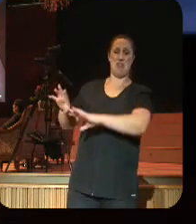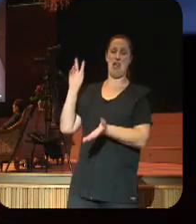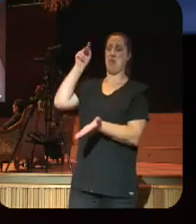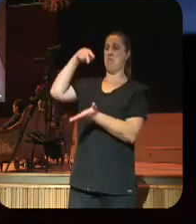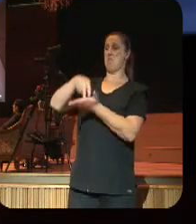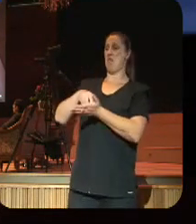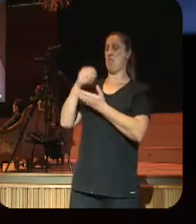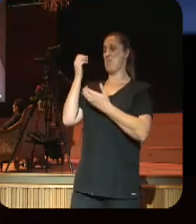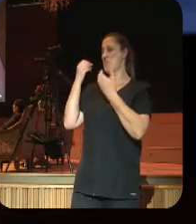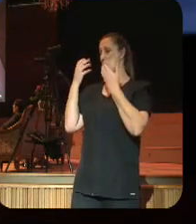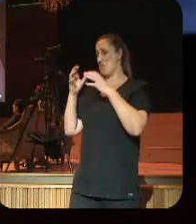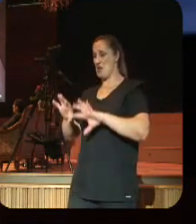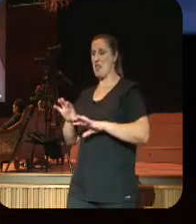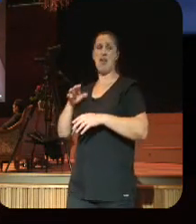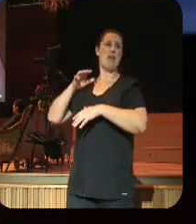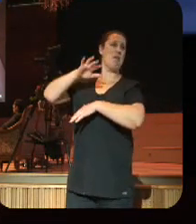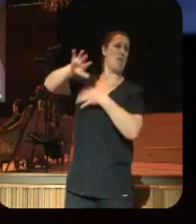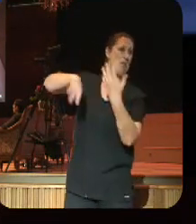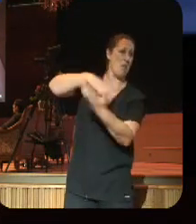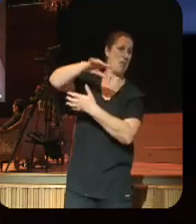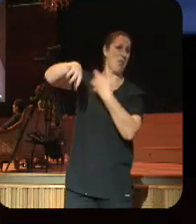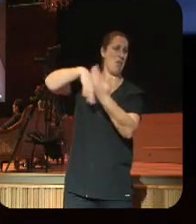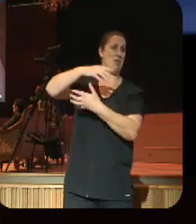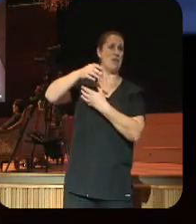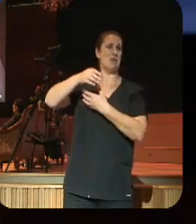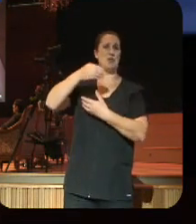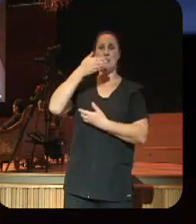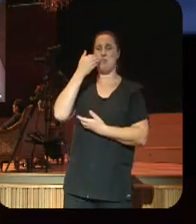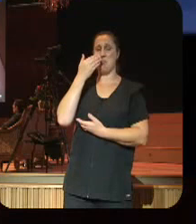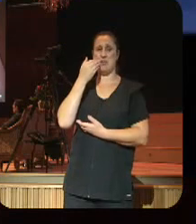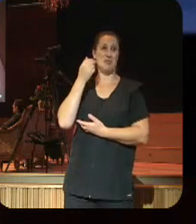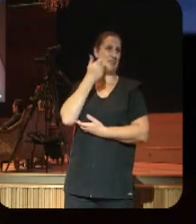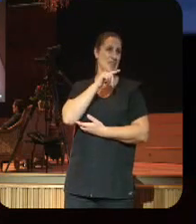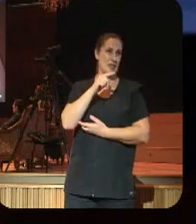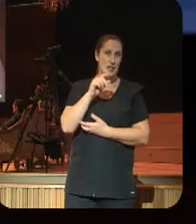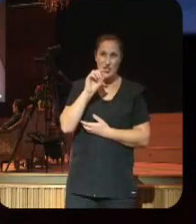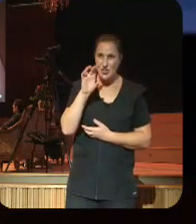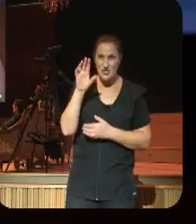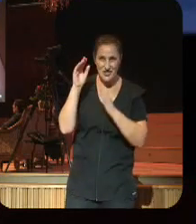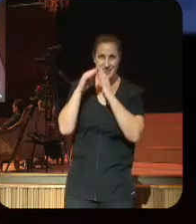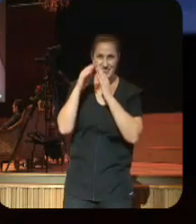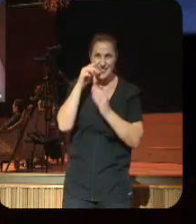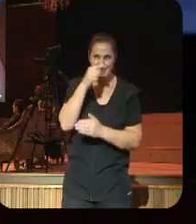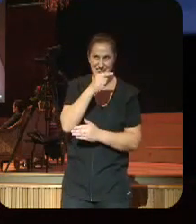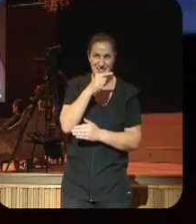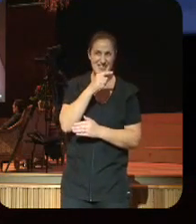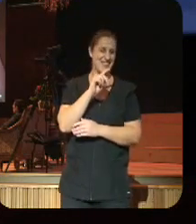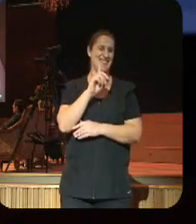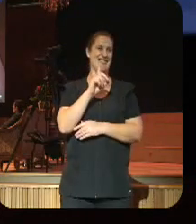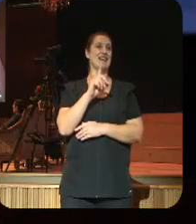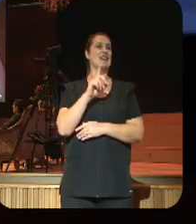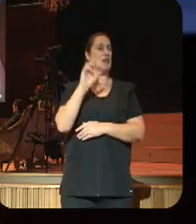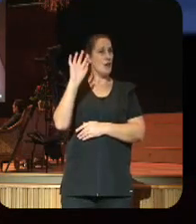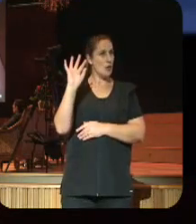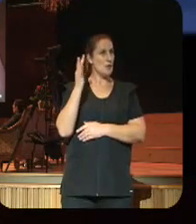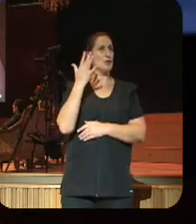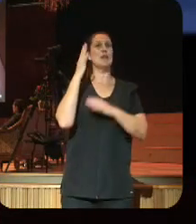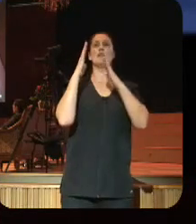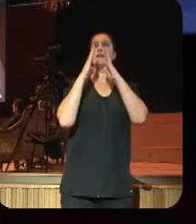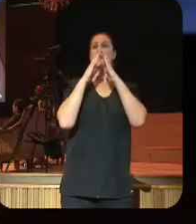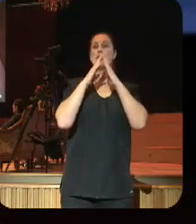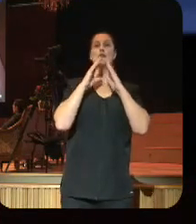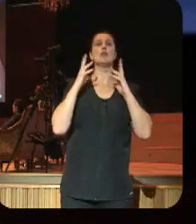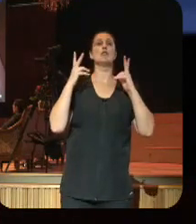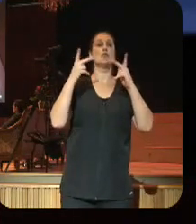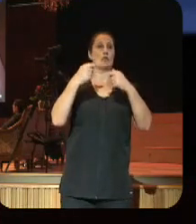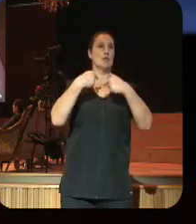pé, né? Fazendo bagunça. Acho que só na casa dele que acontece isso, né? Aconteceu em todas as casas,